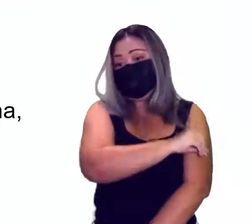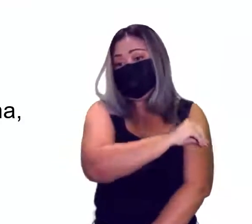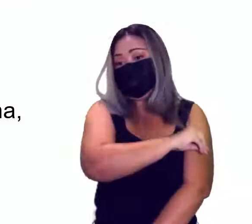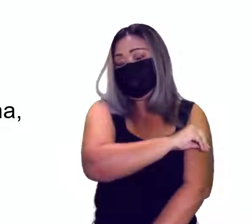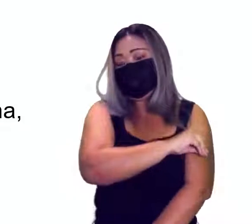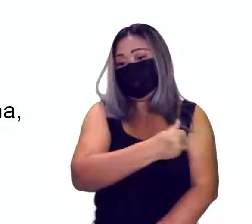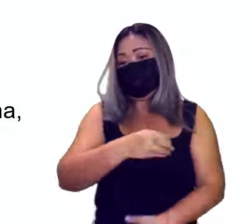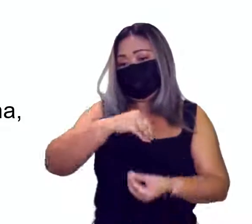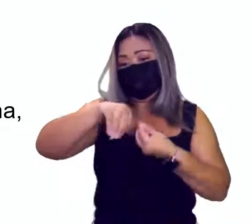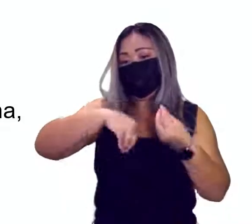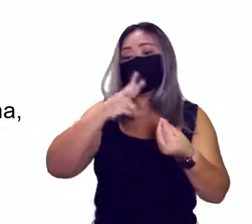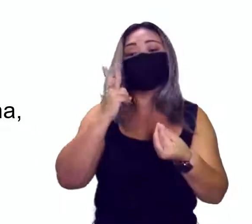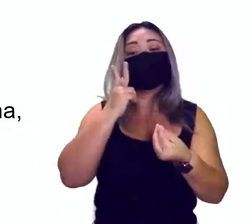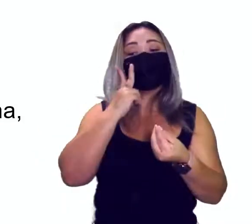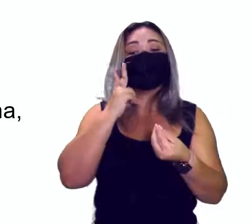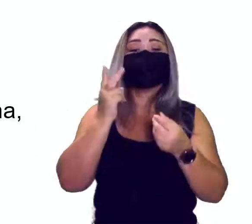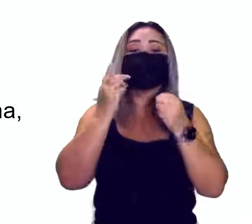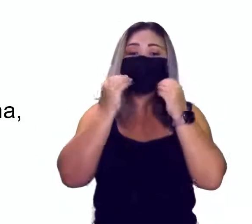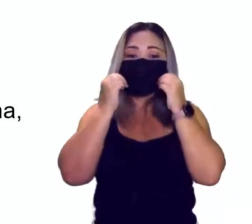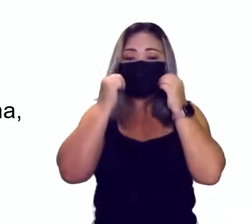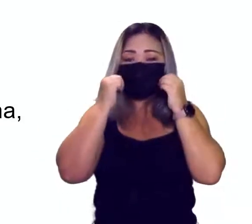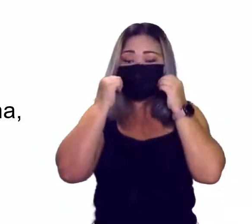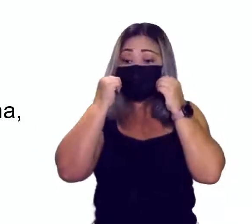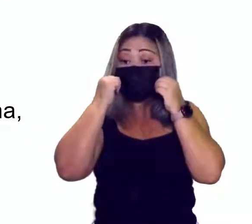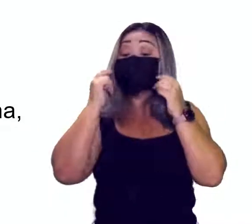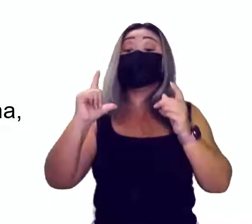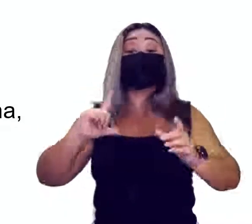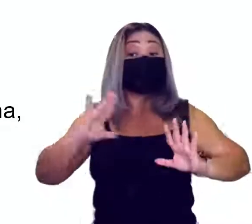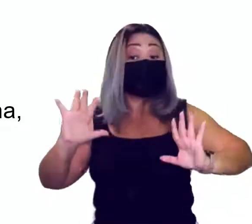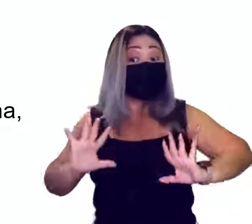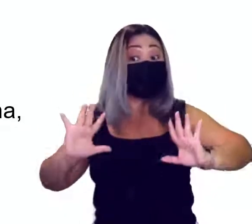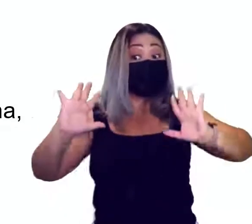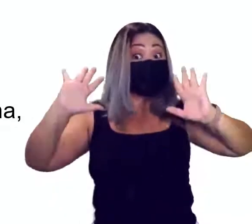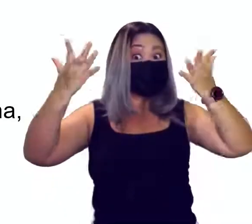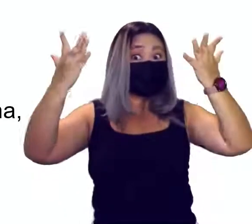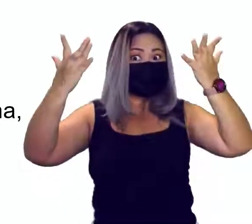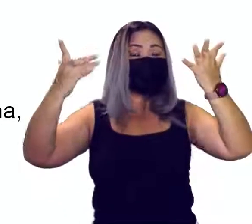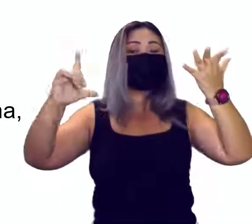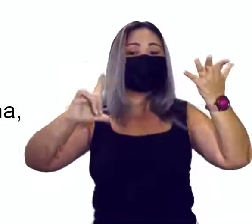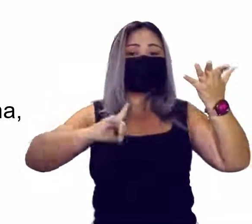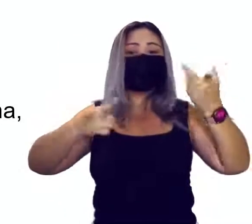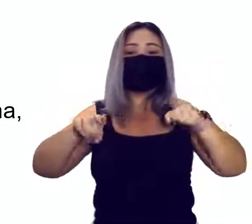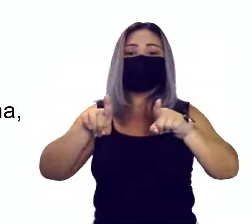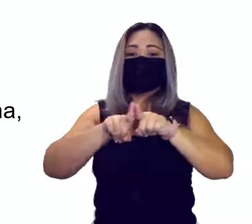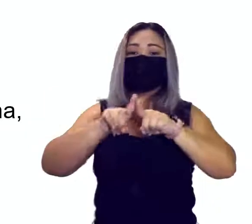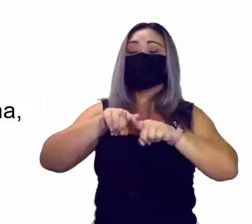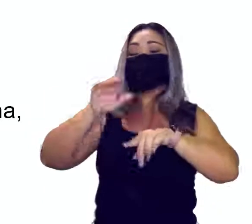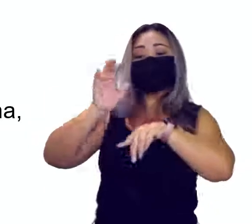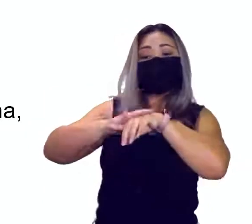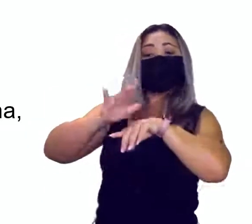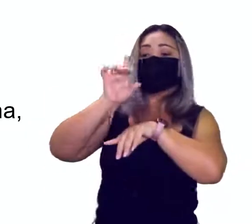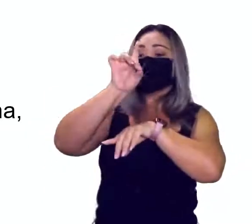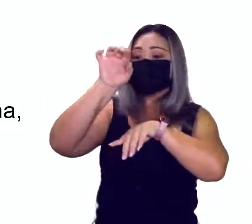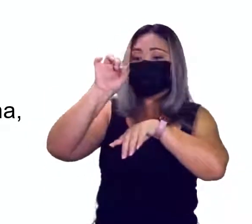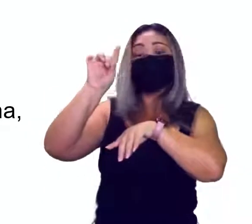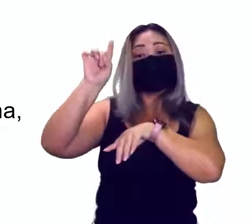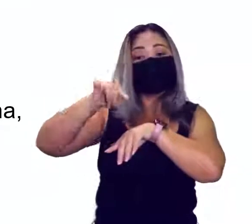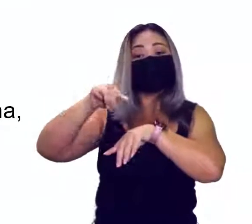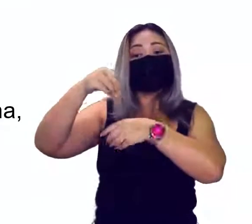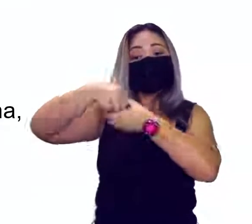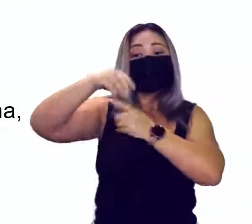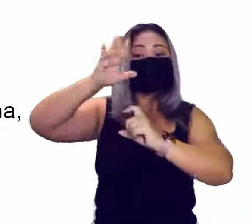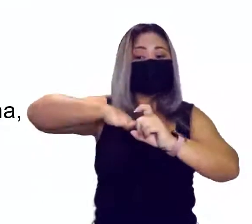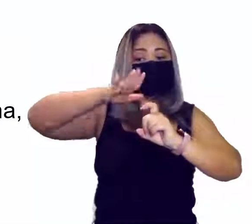Ó, além do vinho, tinha as festas. E um dos mais importantes deuses da mitologia grega. Ele foi importante,